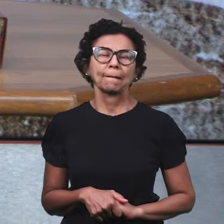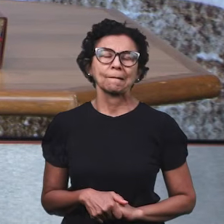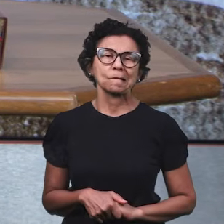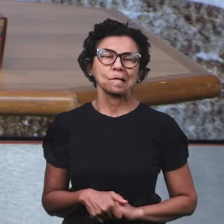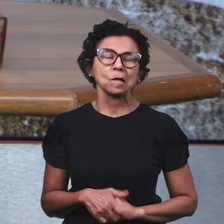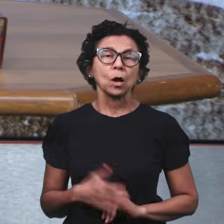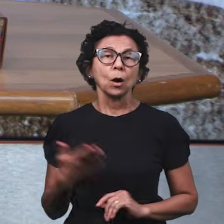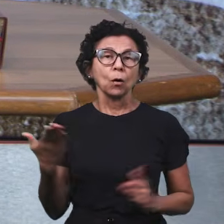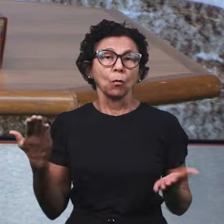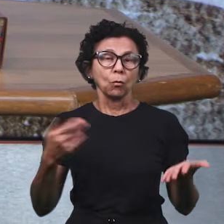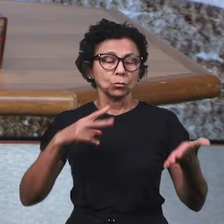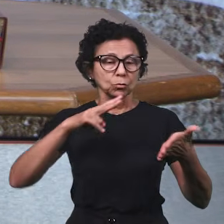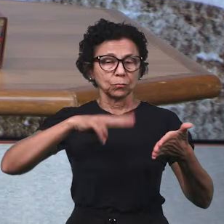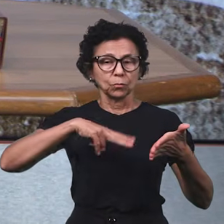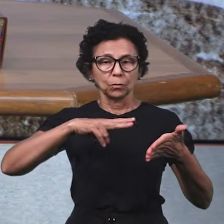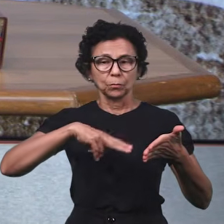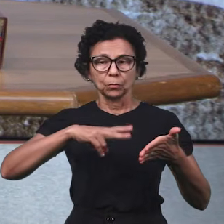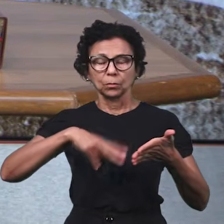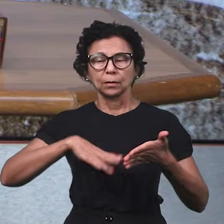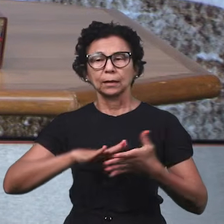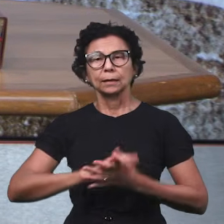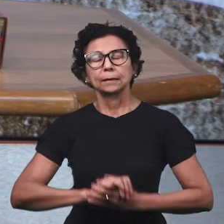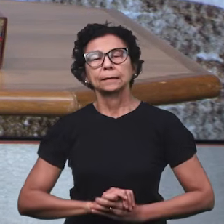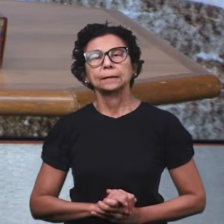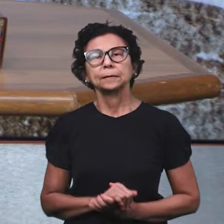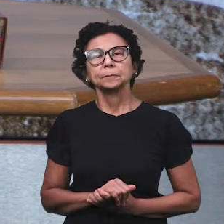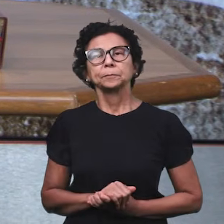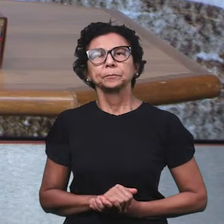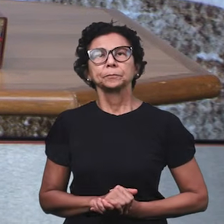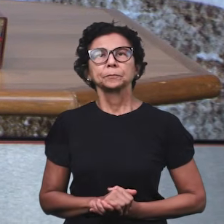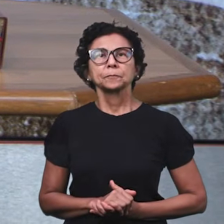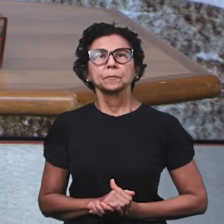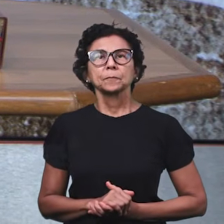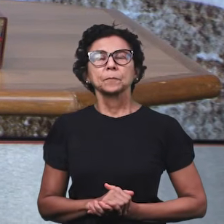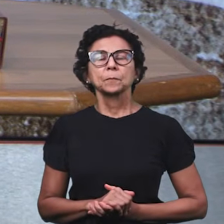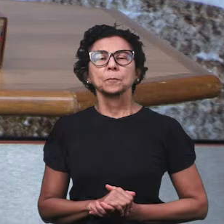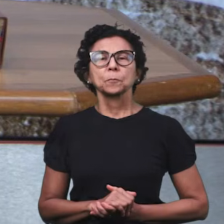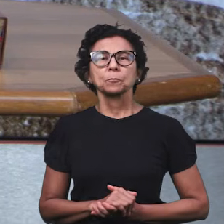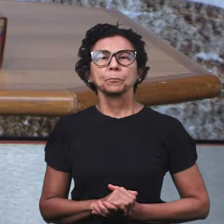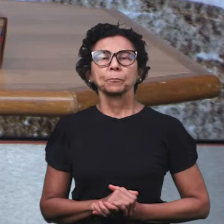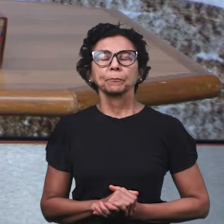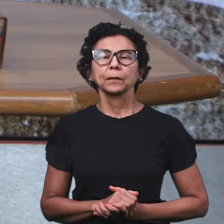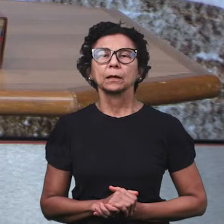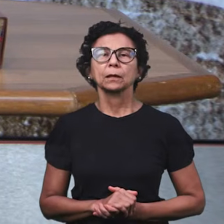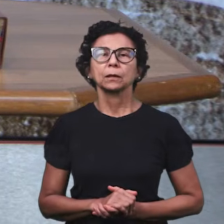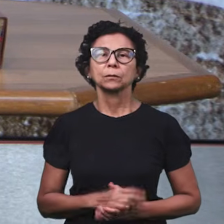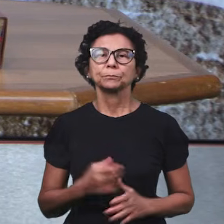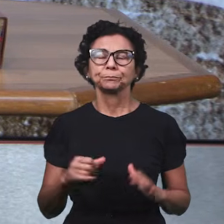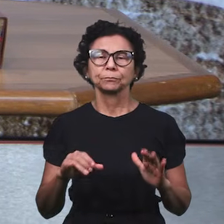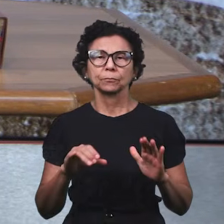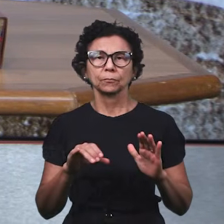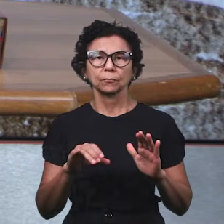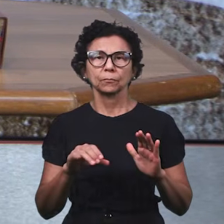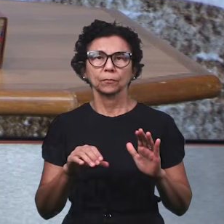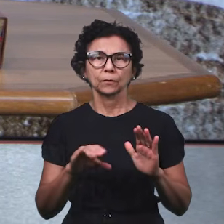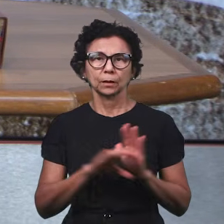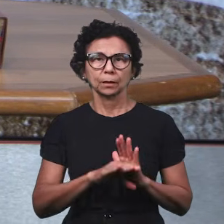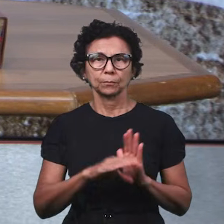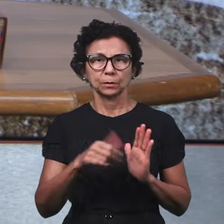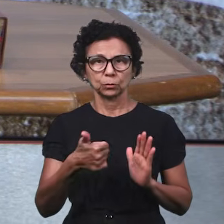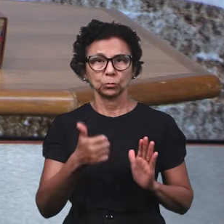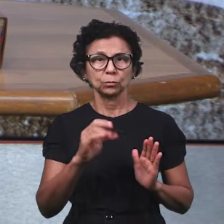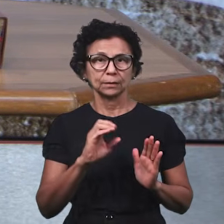último capítulo, penúltimo capítulo do livro de Esther. Tem ainda o capítulo 10. Vamos fazer a leitura desses